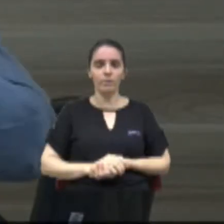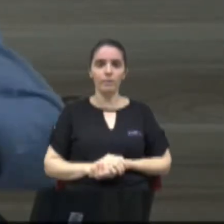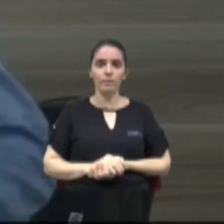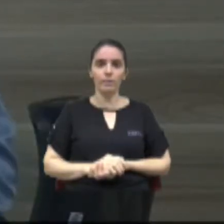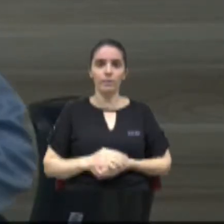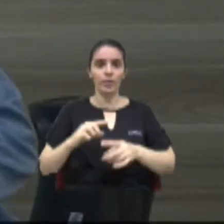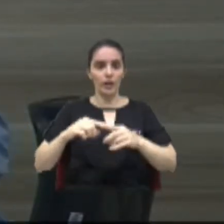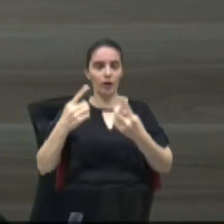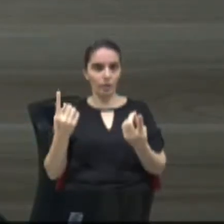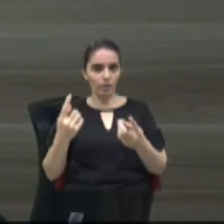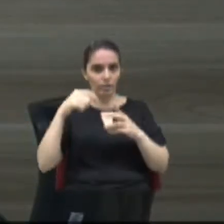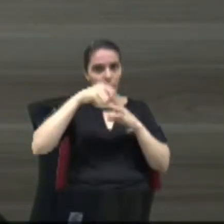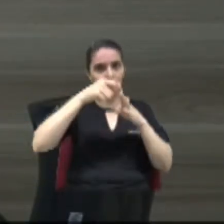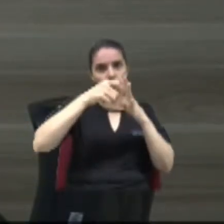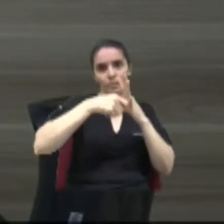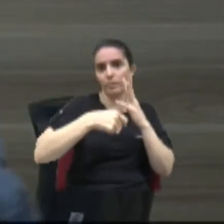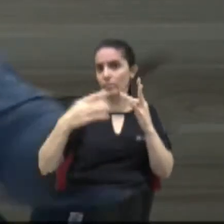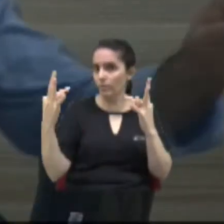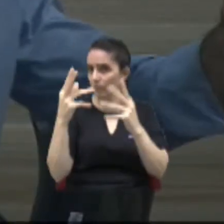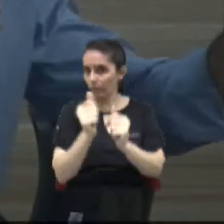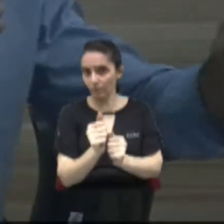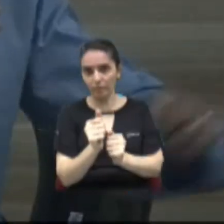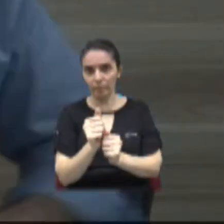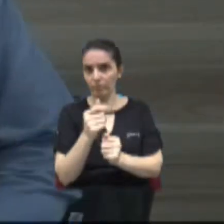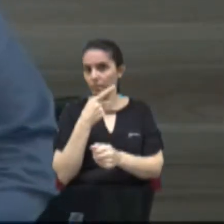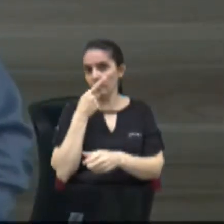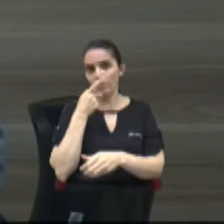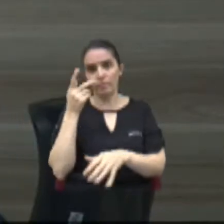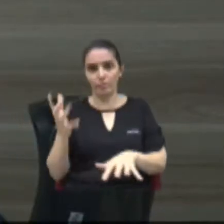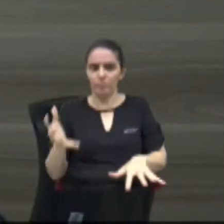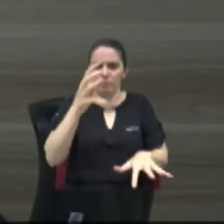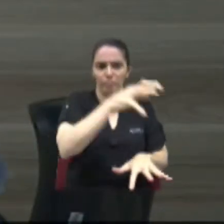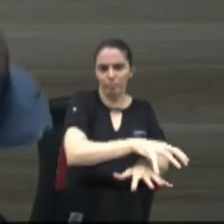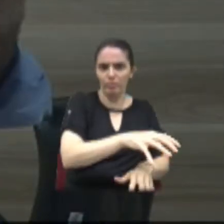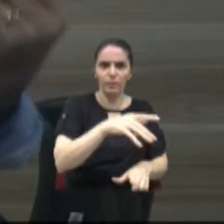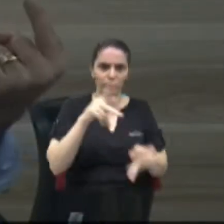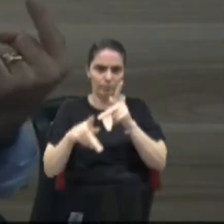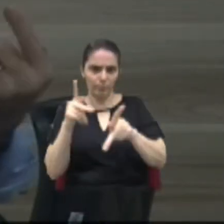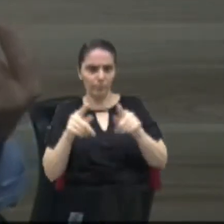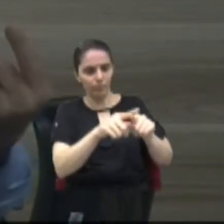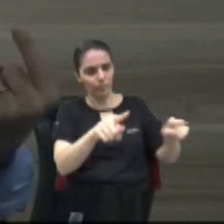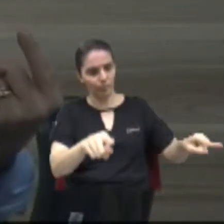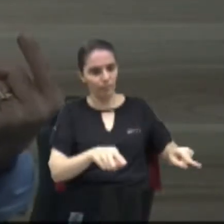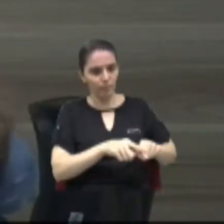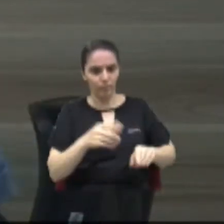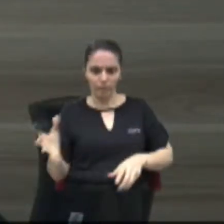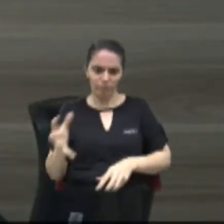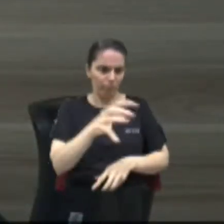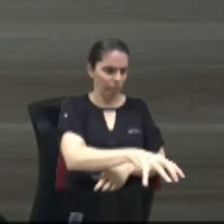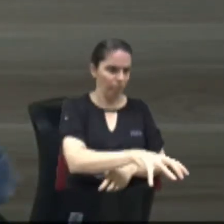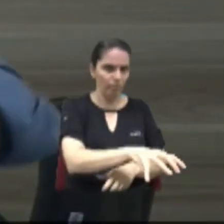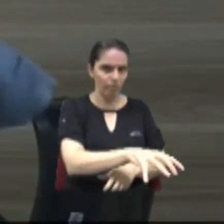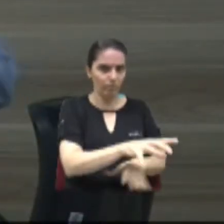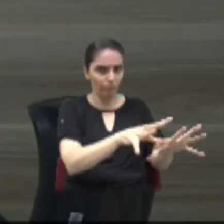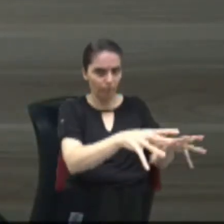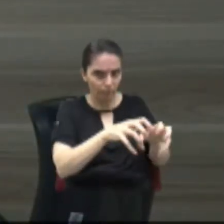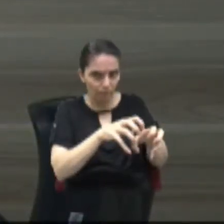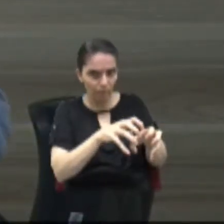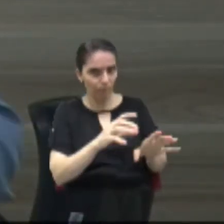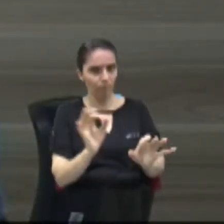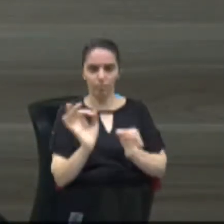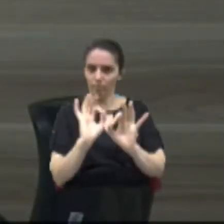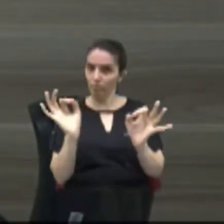morando mal, comendo mal, e na situação econômica que a gente está, alguém já parou para pensar o quanto